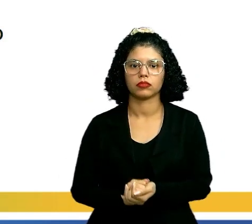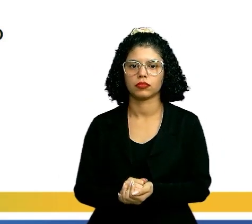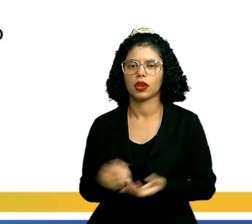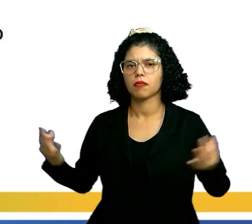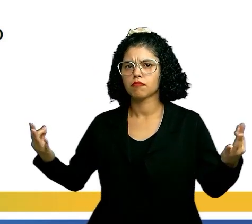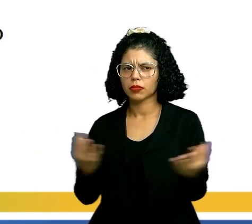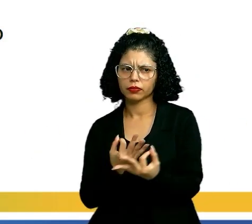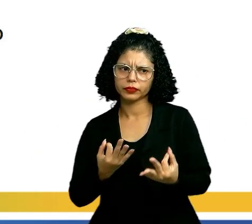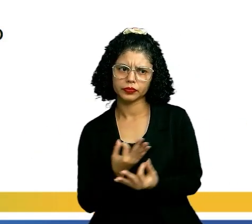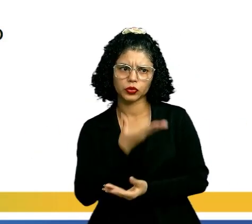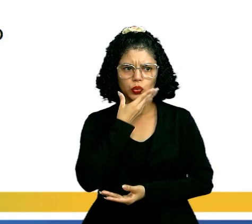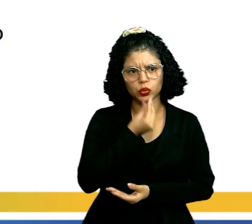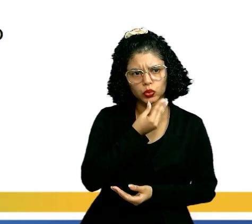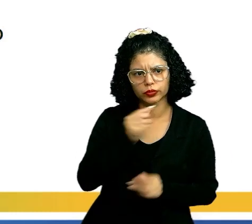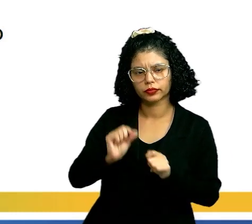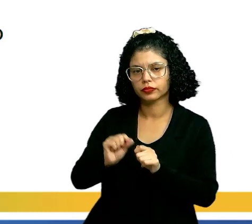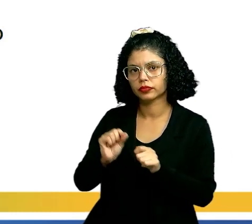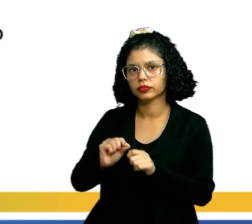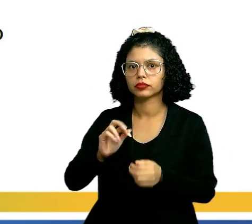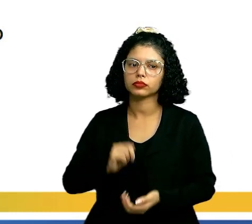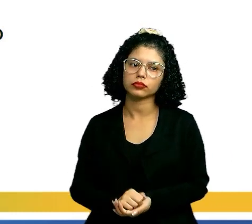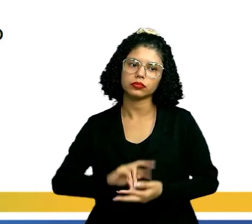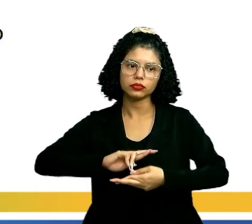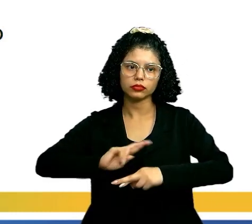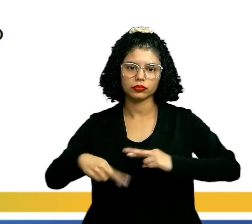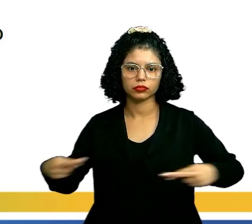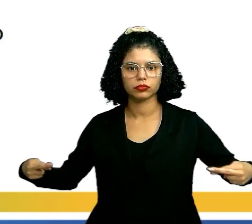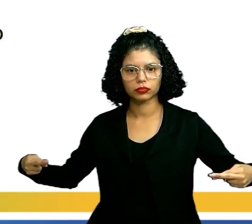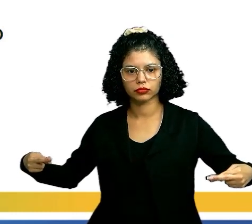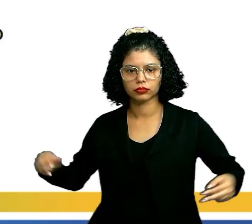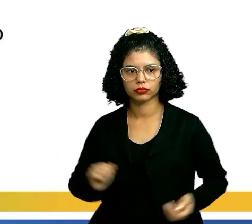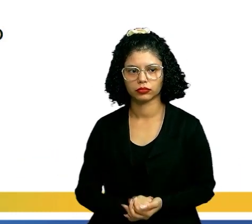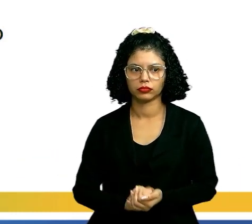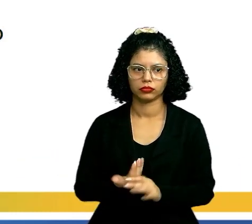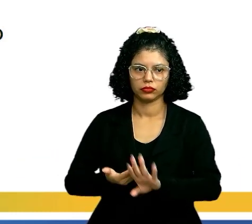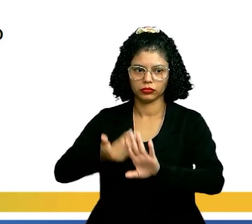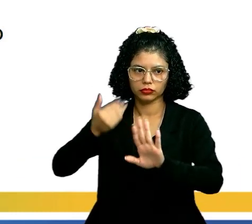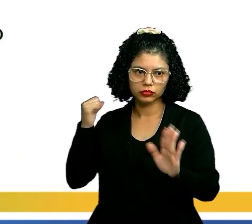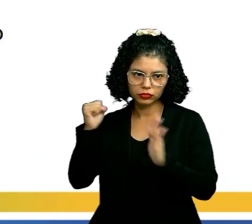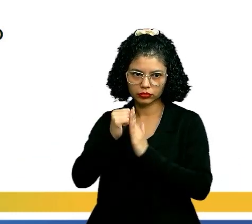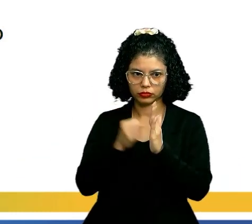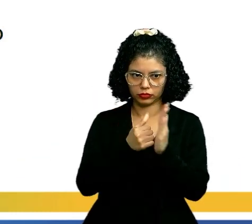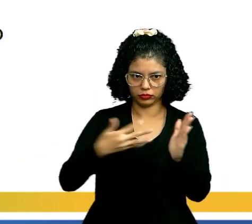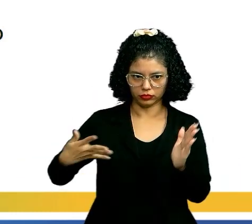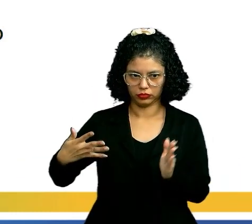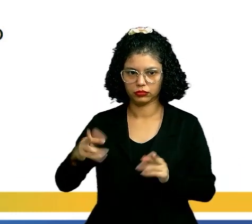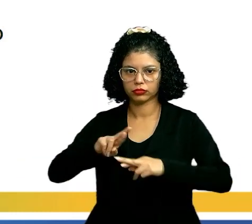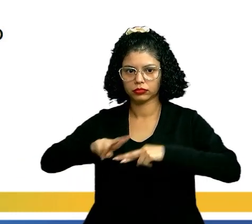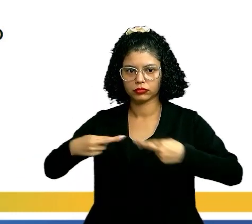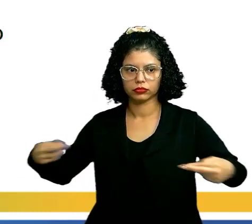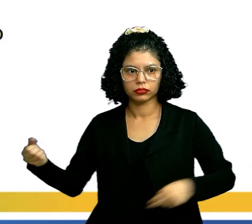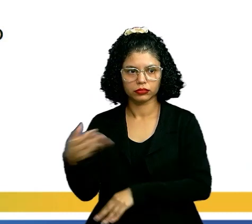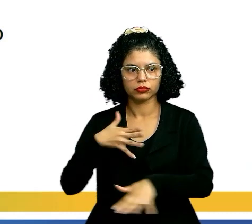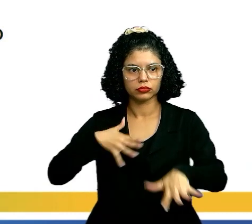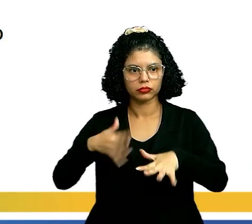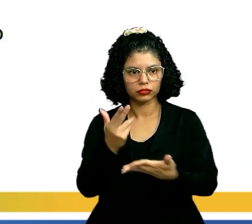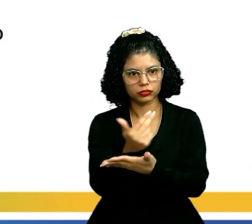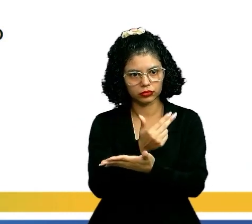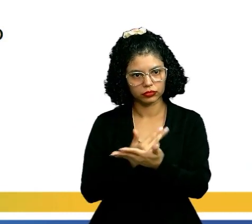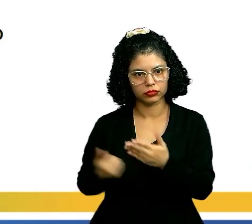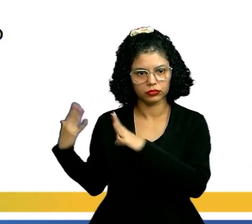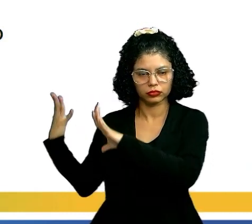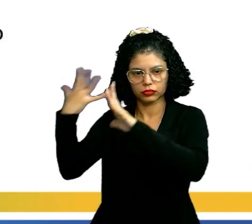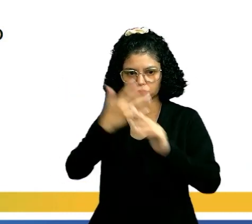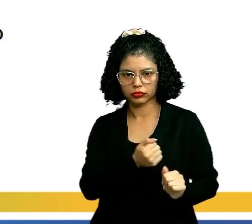do homem, criado por Deus na Renascença. Século XIV surge o Renascimento, um movimento artístico